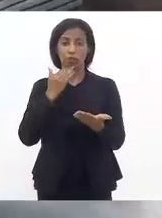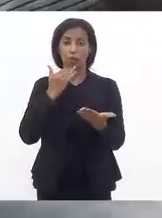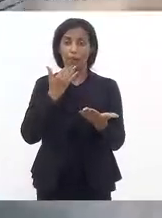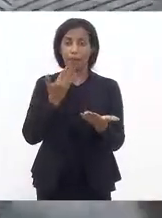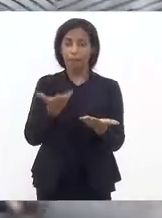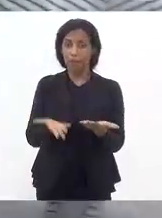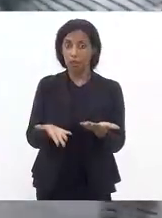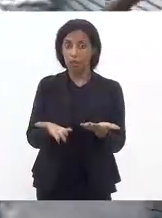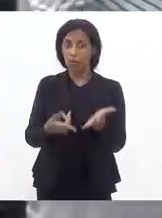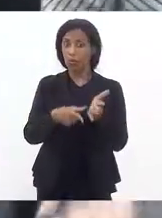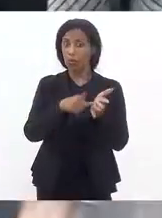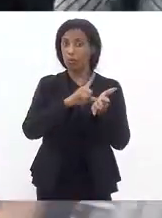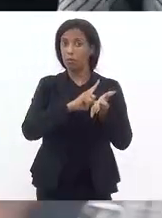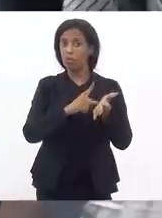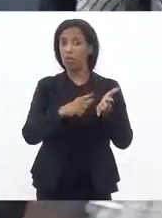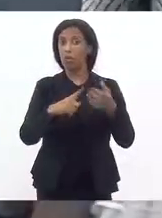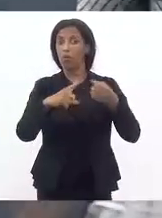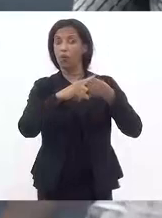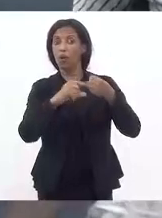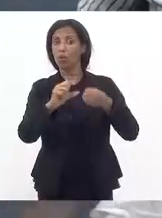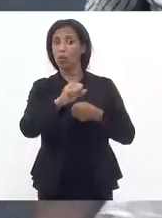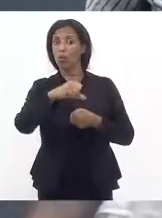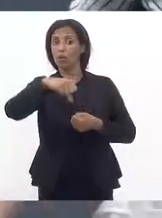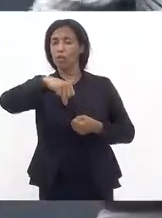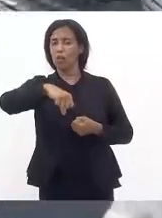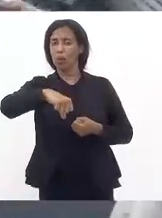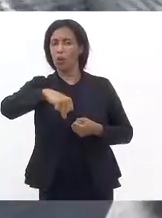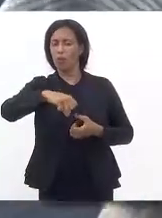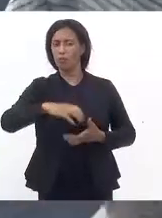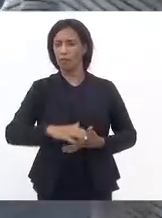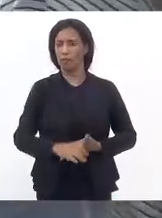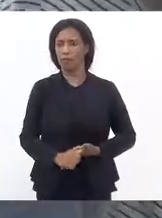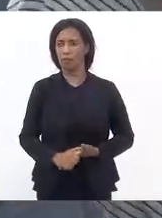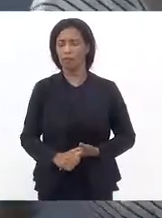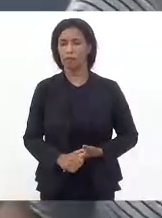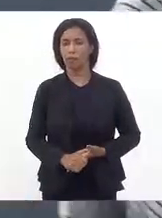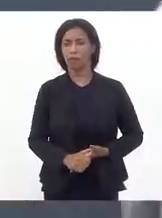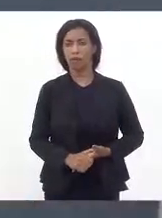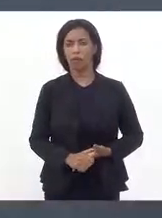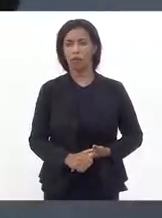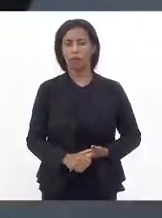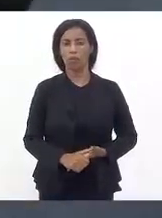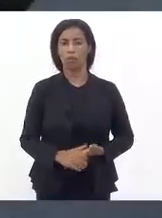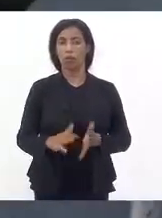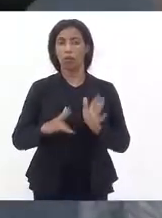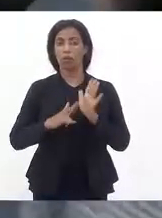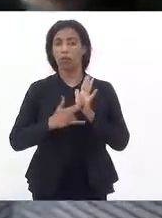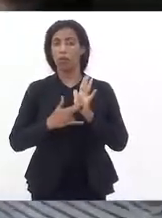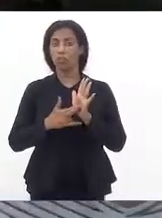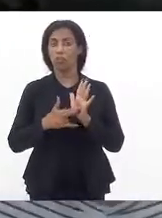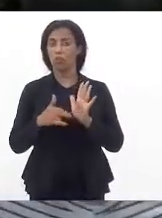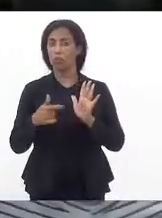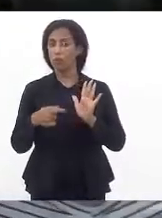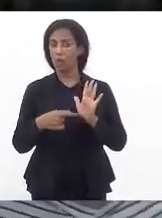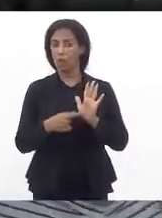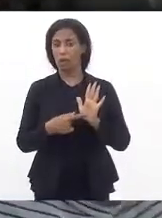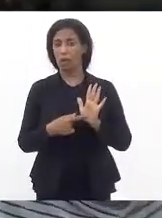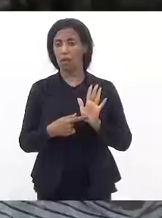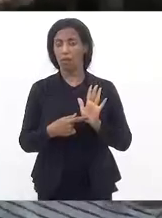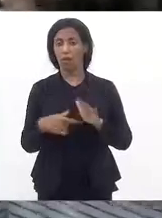deputada quando foi ver o artigo 89 hora do presidente artigo 89 do Regimento Interno